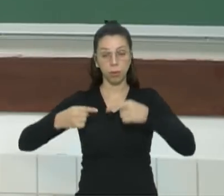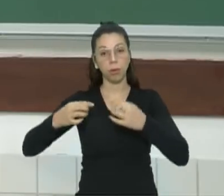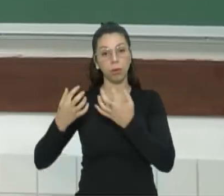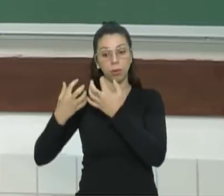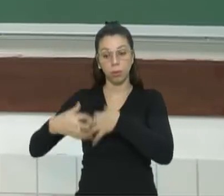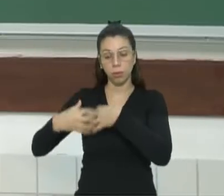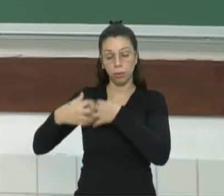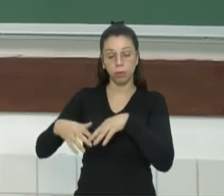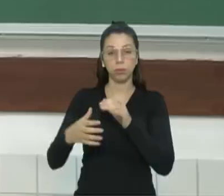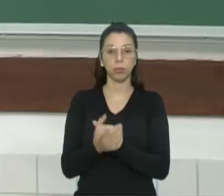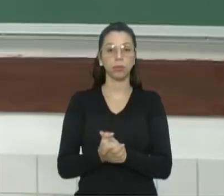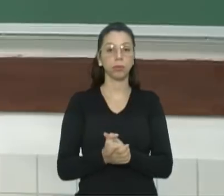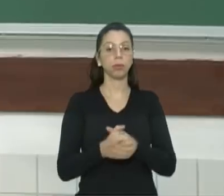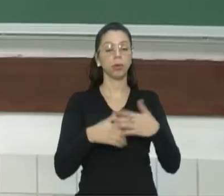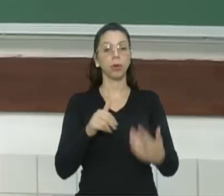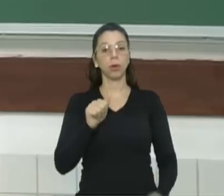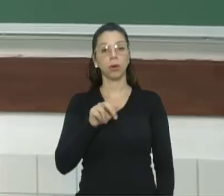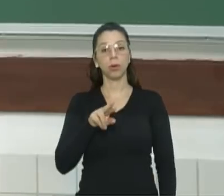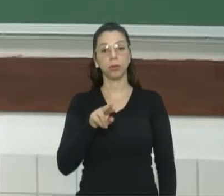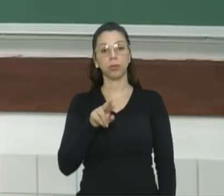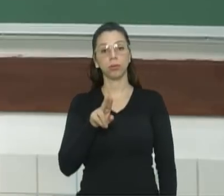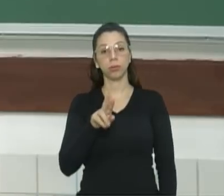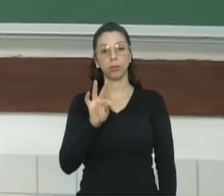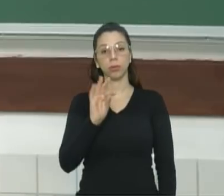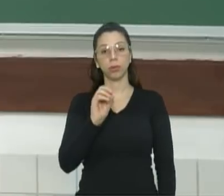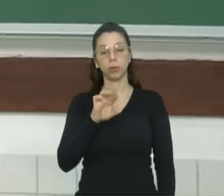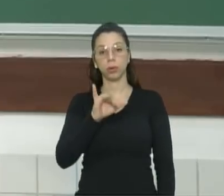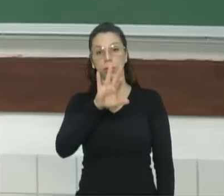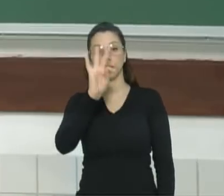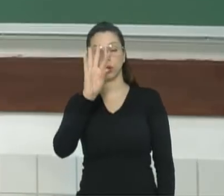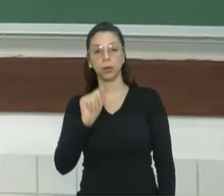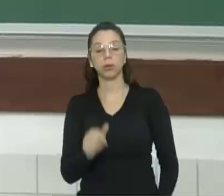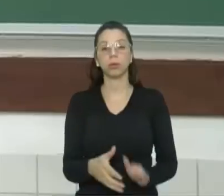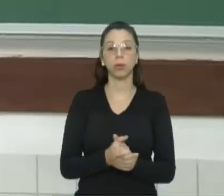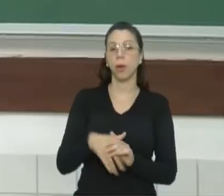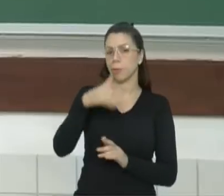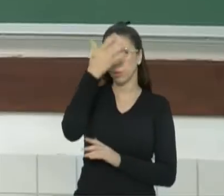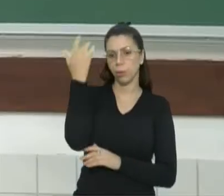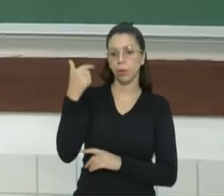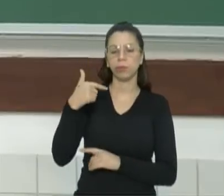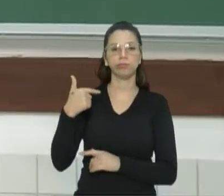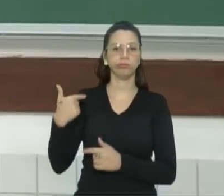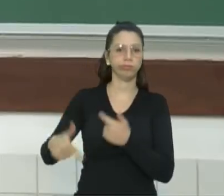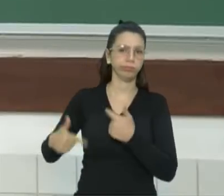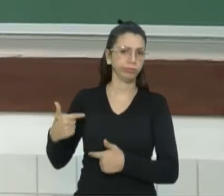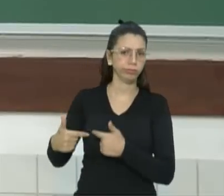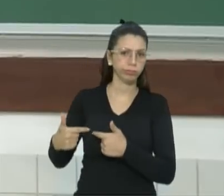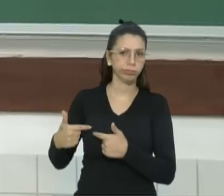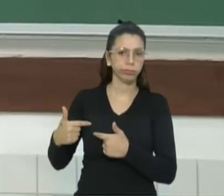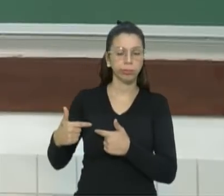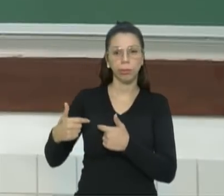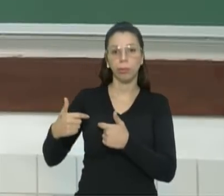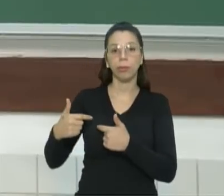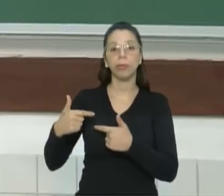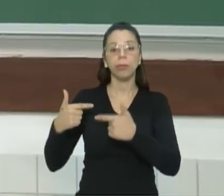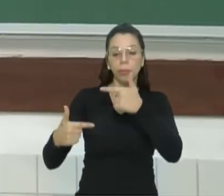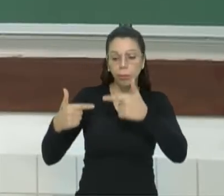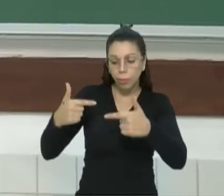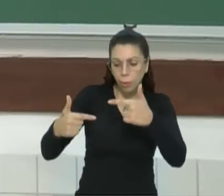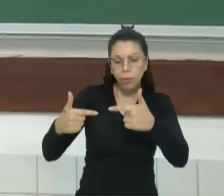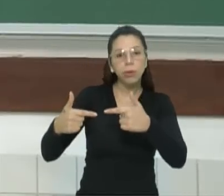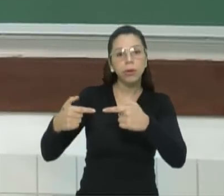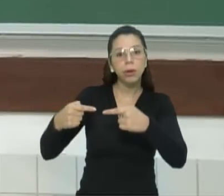autoritário, a primeira coisa que se faz é retirar essa condição das pessoas refletirem sobre política. Deixa a política para algumas